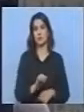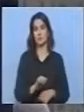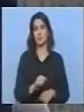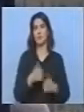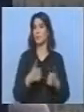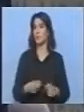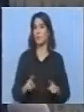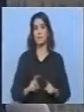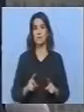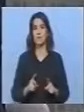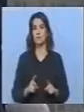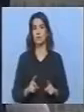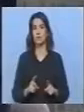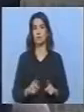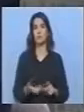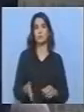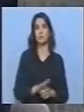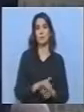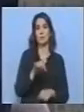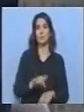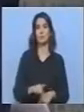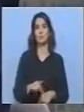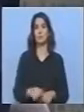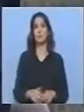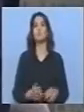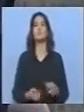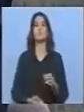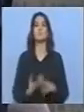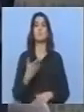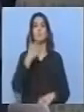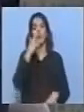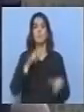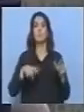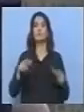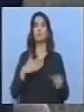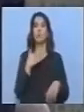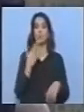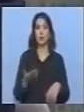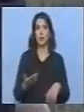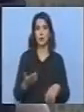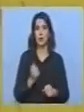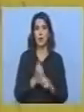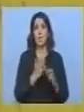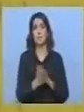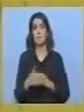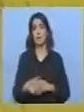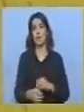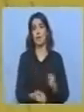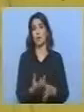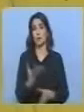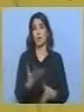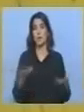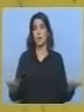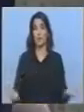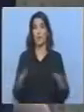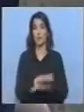que possa haver uma compensação imediata através da criação de pessoas habilitadas para os empregos que vão ser criados. Portanto, o impacto